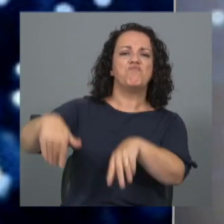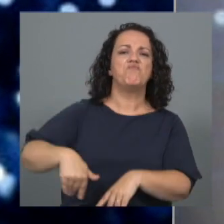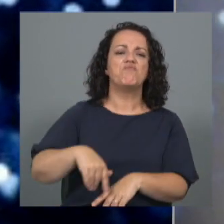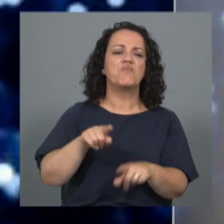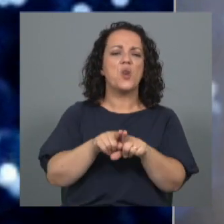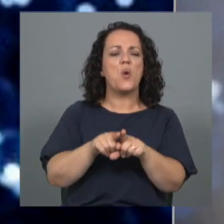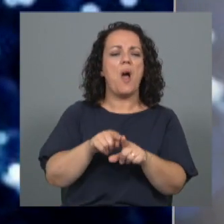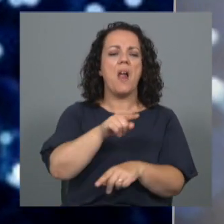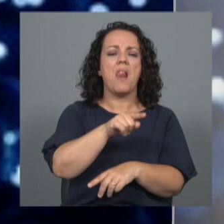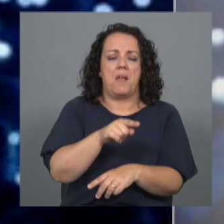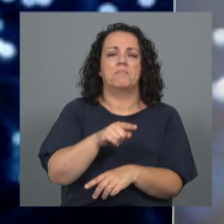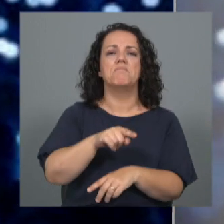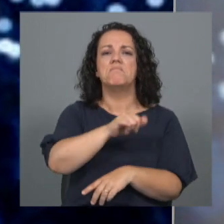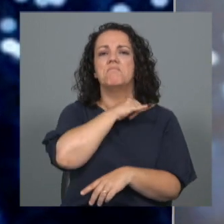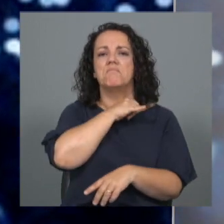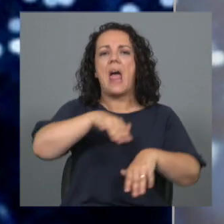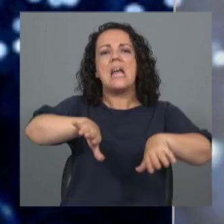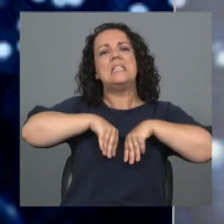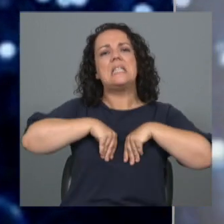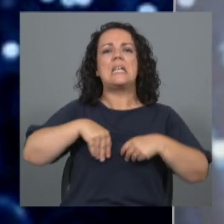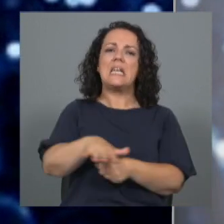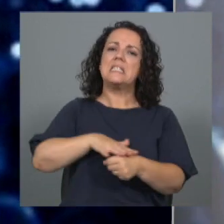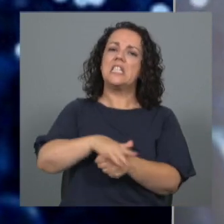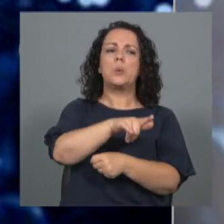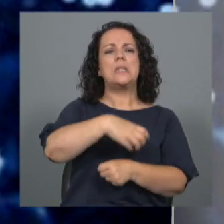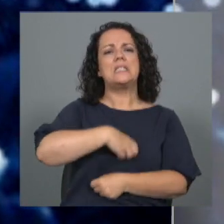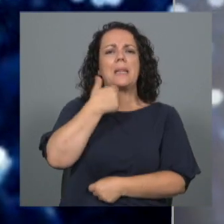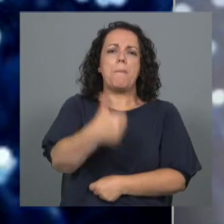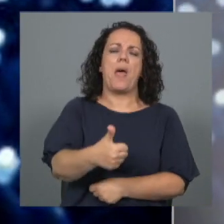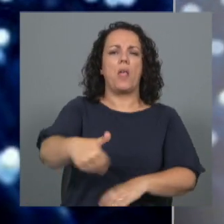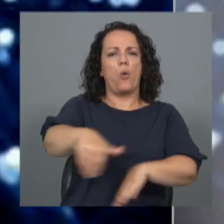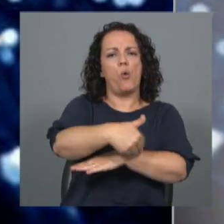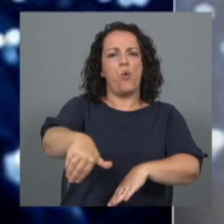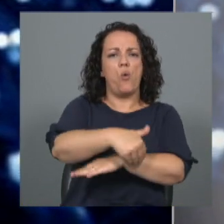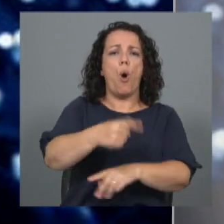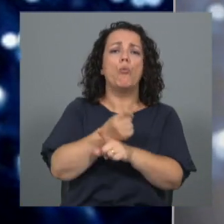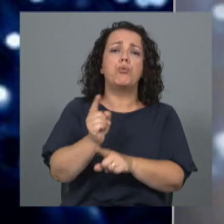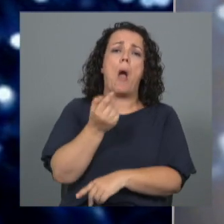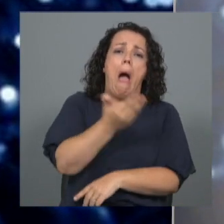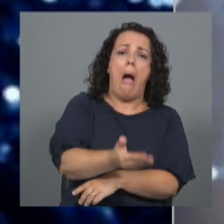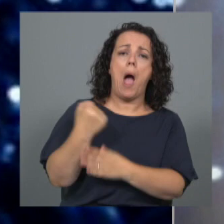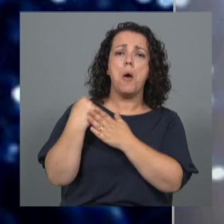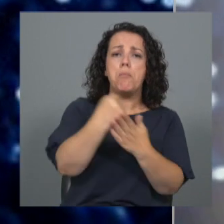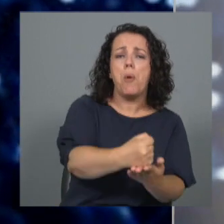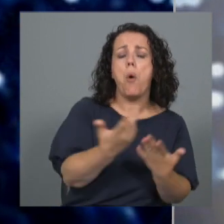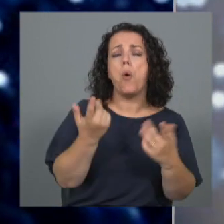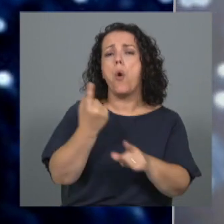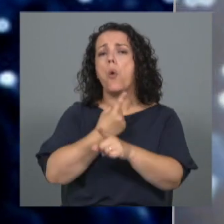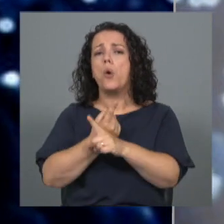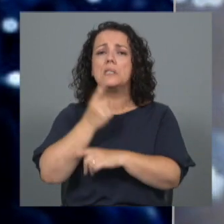forma, se sentem bem nesta circunstância, uma vez que vão sendo apoiadas, vão tendo aquilo que é essencial para a